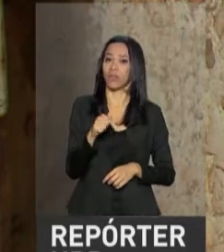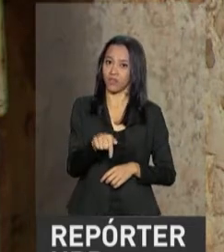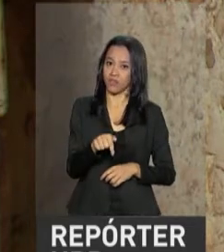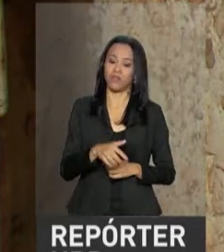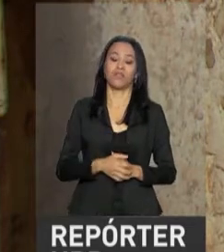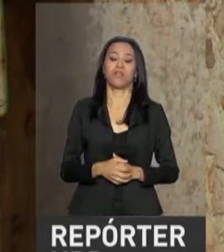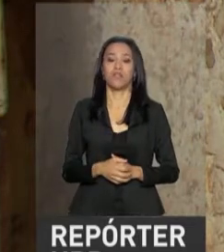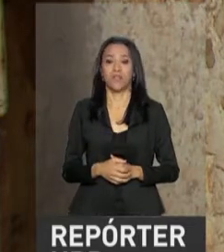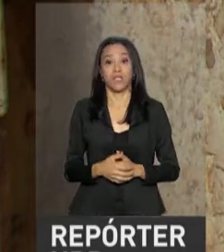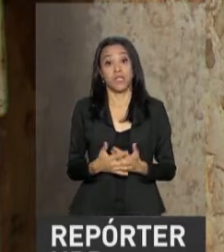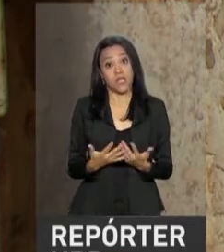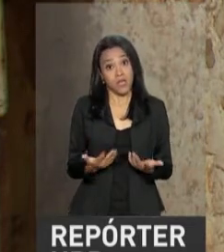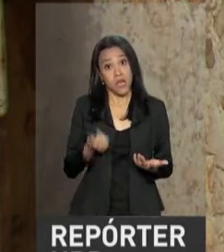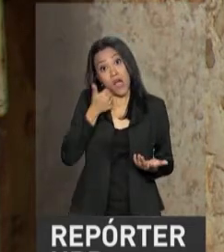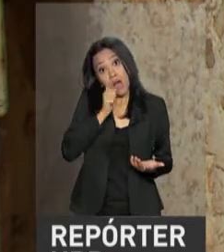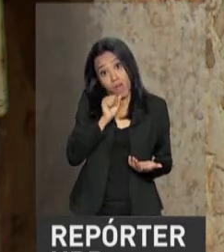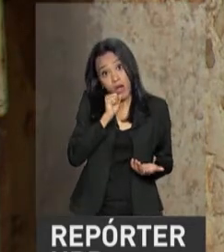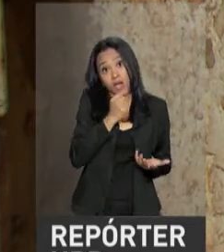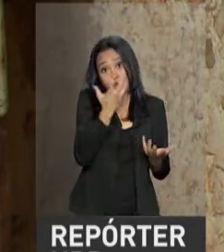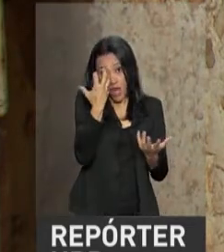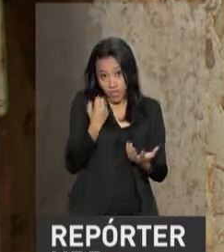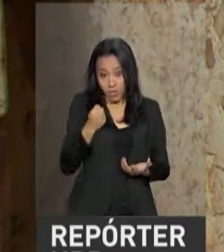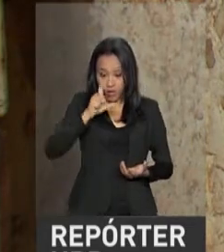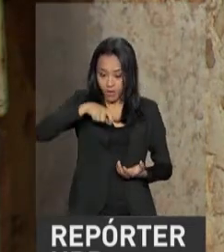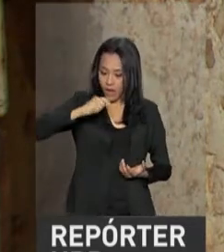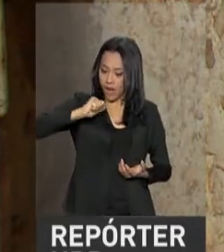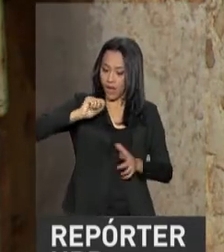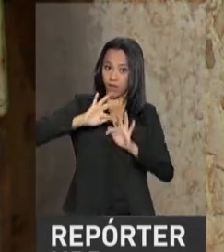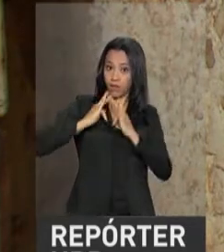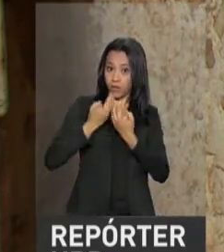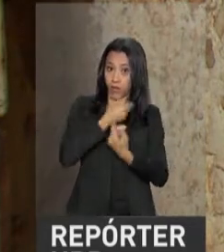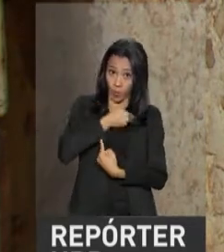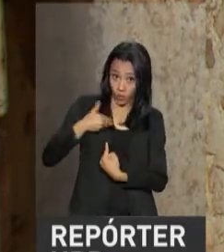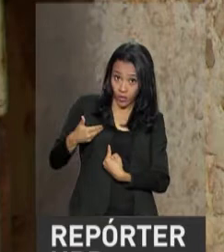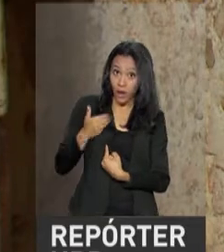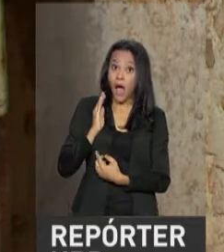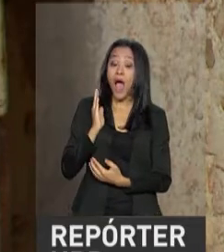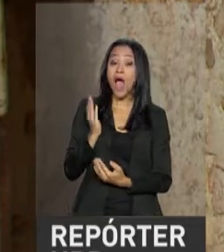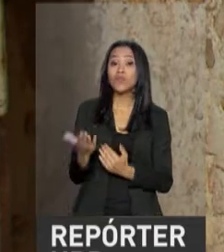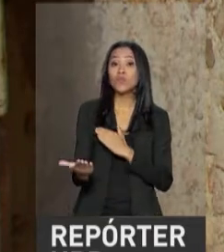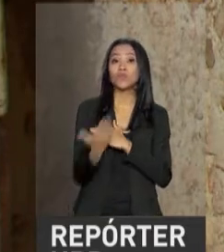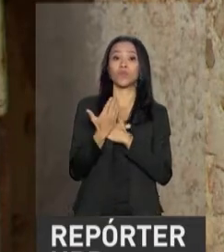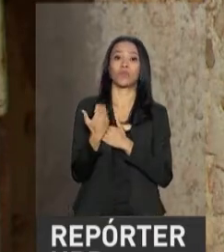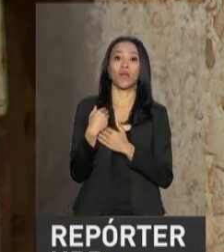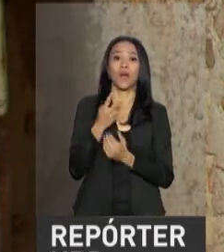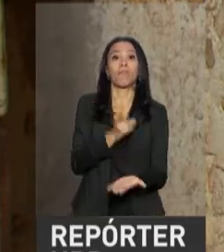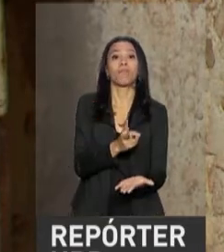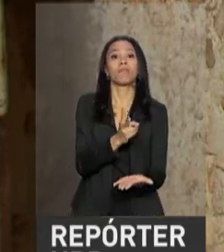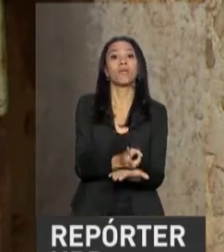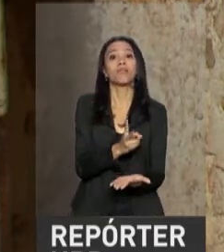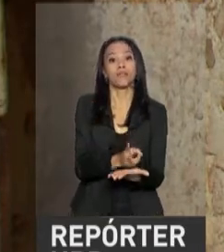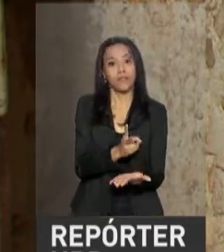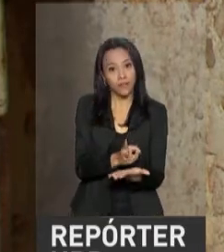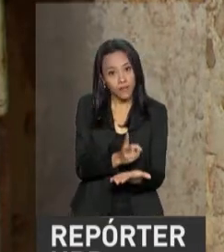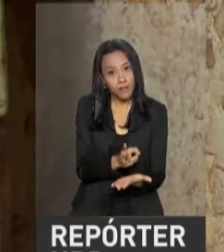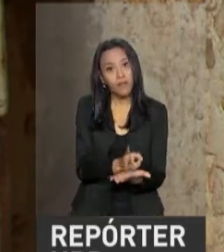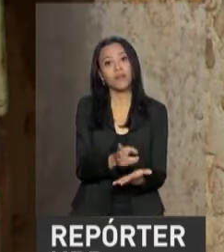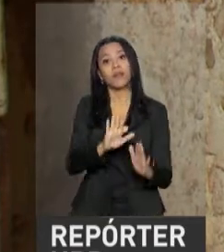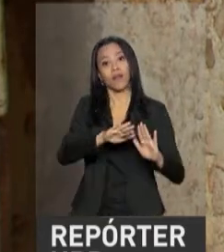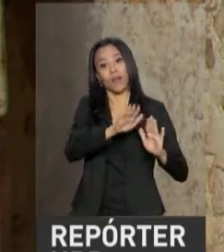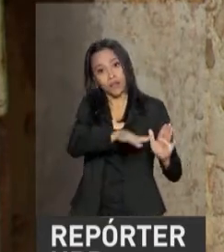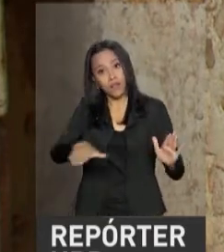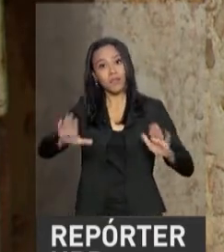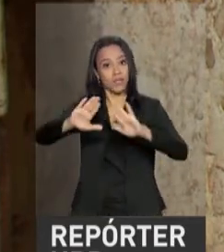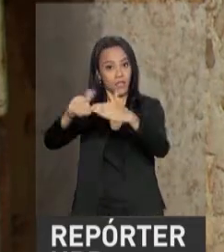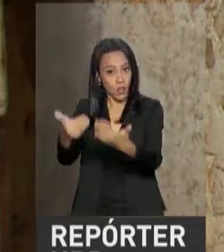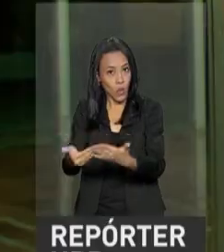iê e à mãe recebendo o bolsa família é um complemento que ajuda a manter a criança na escola então é muito importante aqui nessa região que